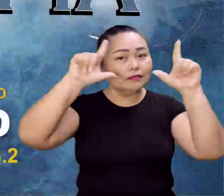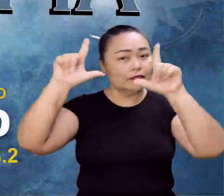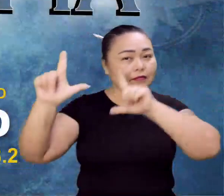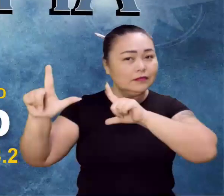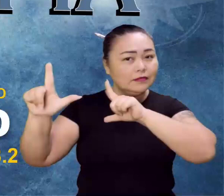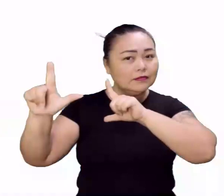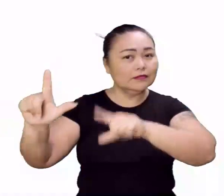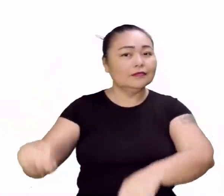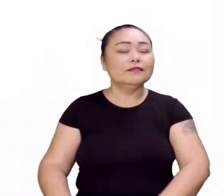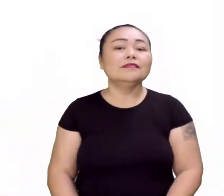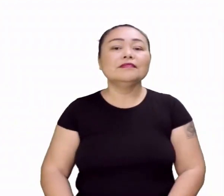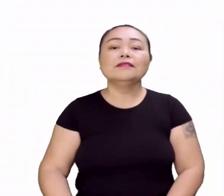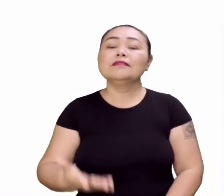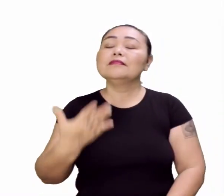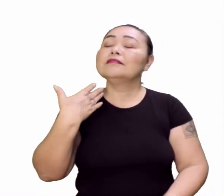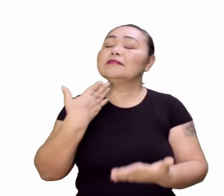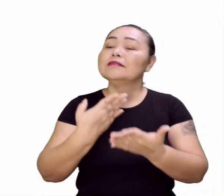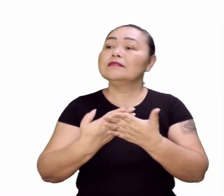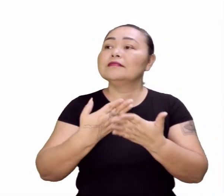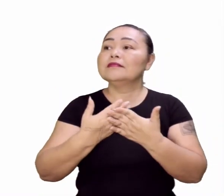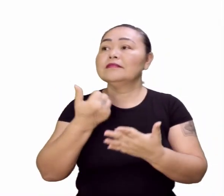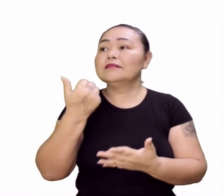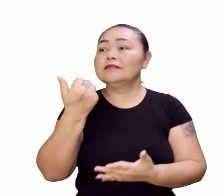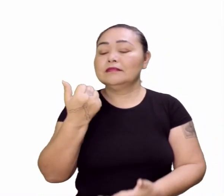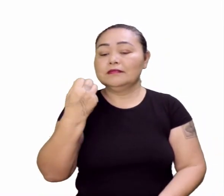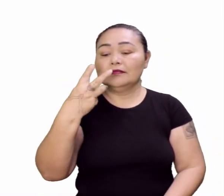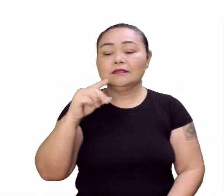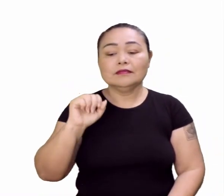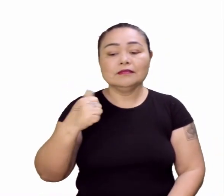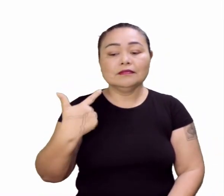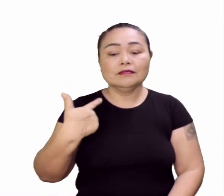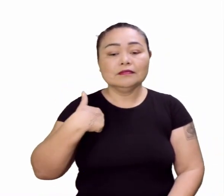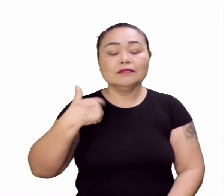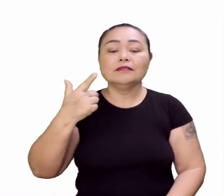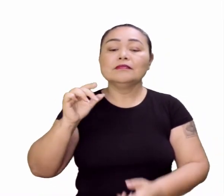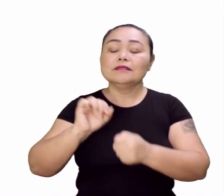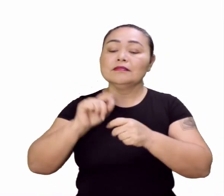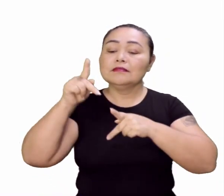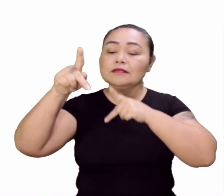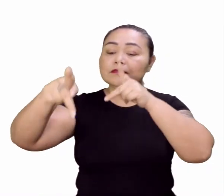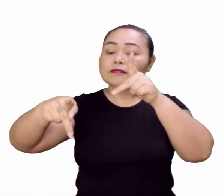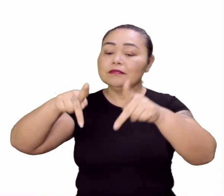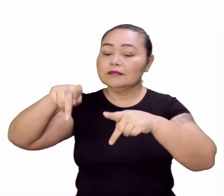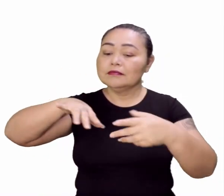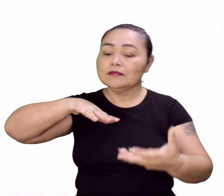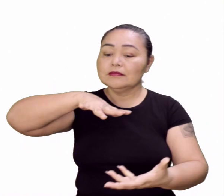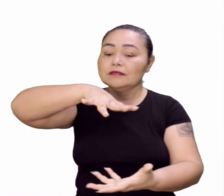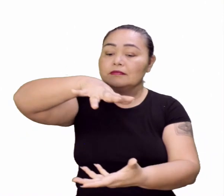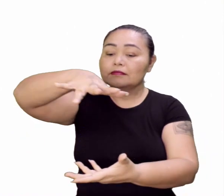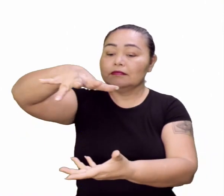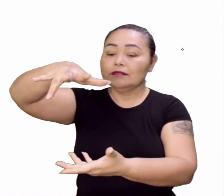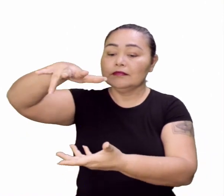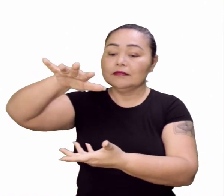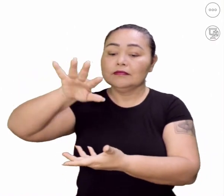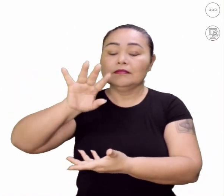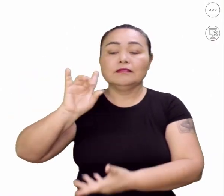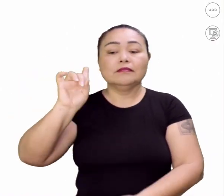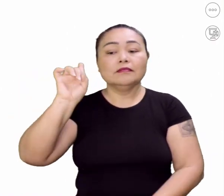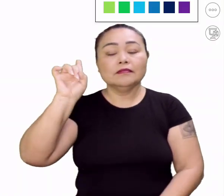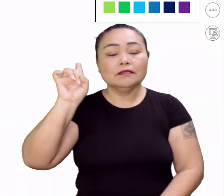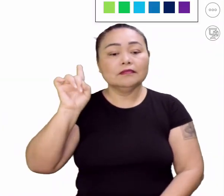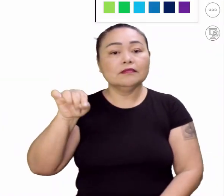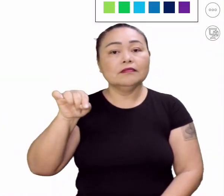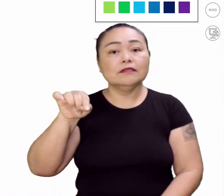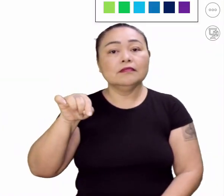lá. Aula 13.2, a população da Terra, professor Jorge. Pois é, Rogério, é uma